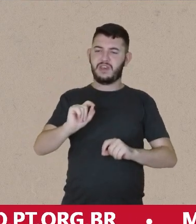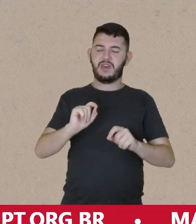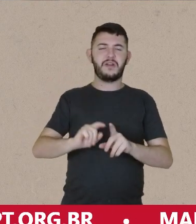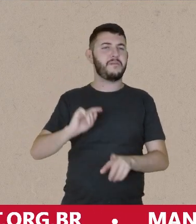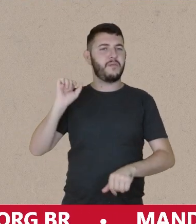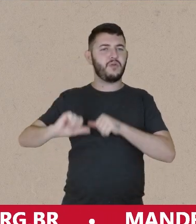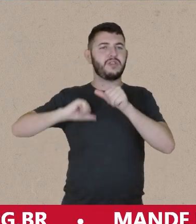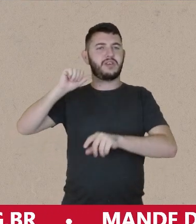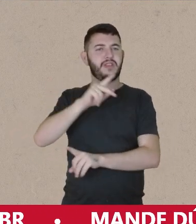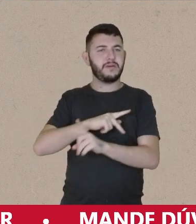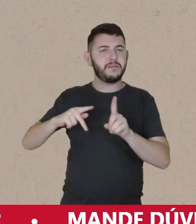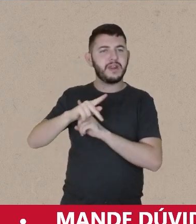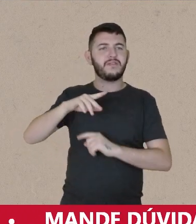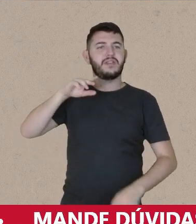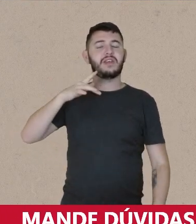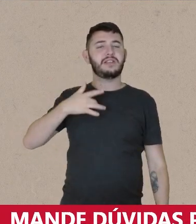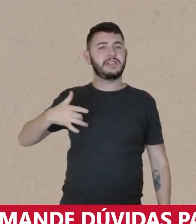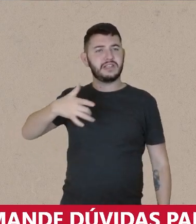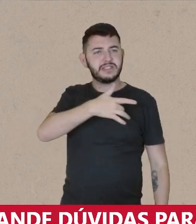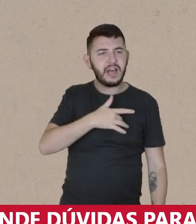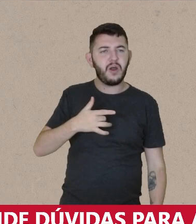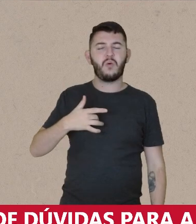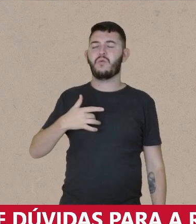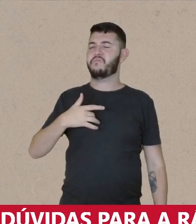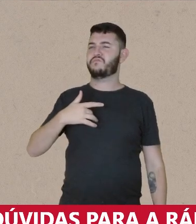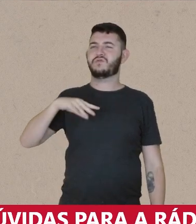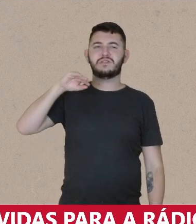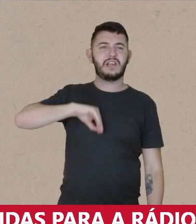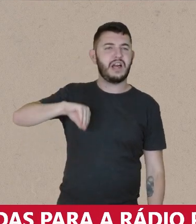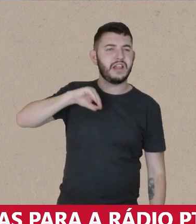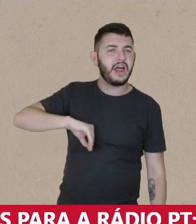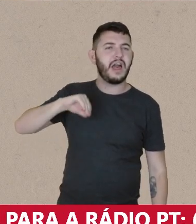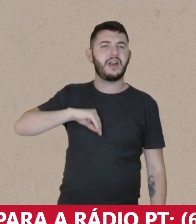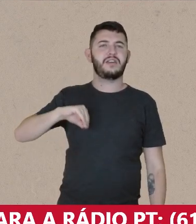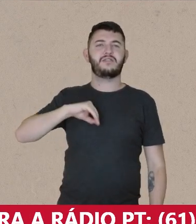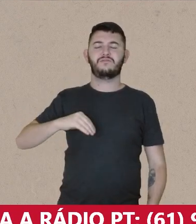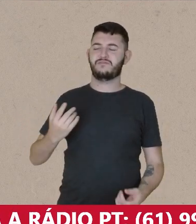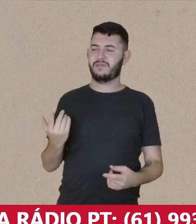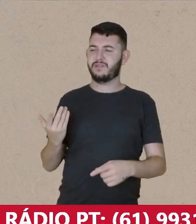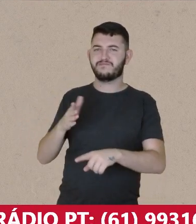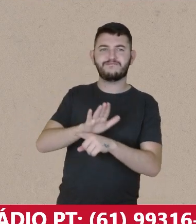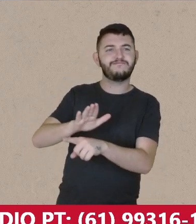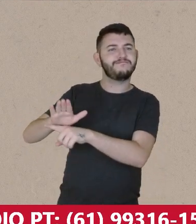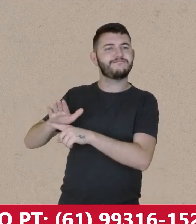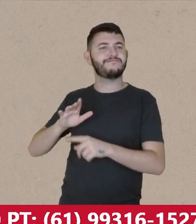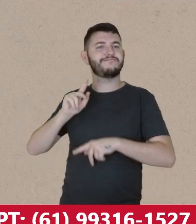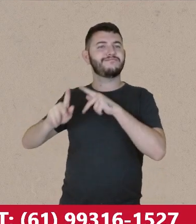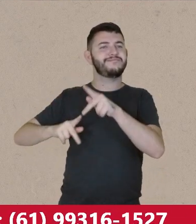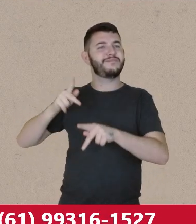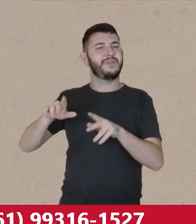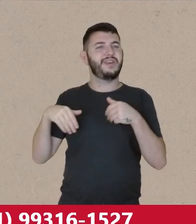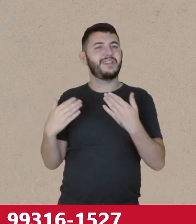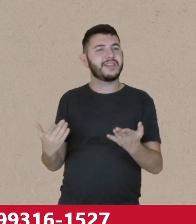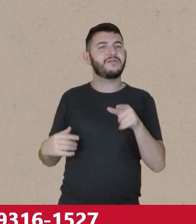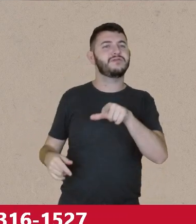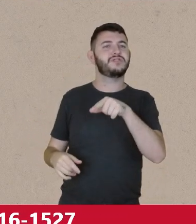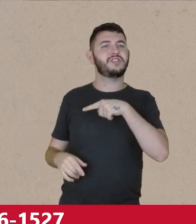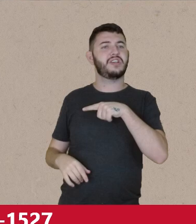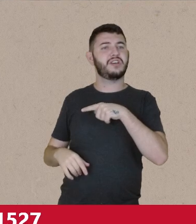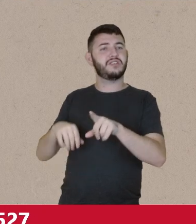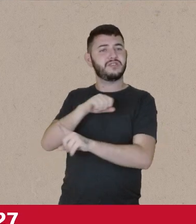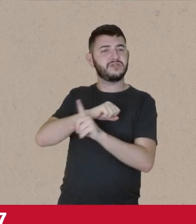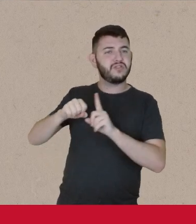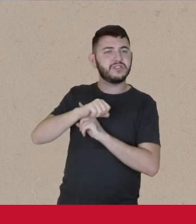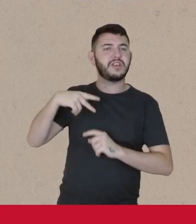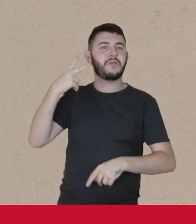saúde, à educação, principalmente distribuição de renda. E ia se conformando uma força política e social que